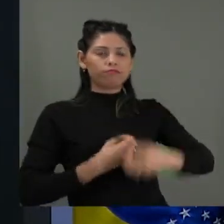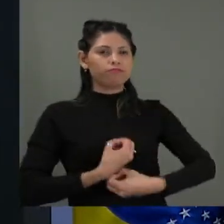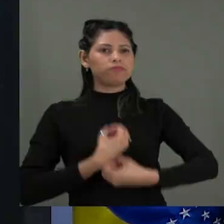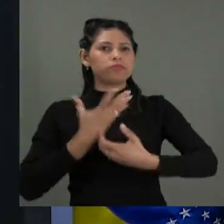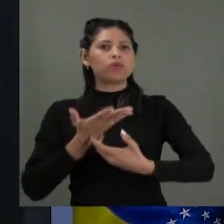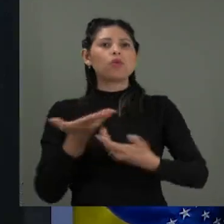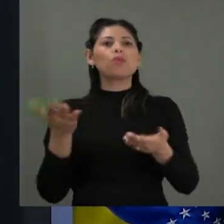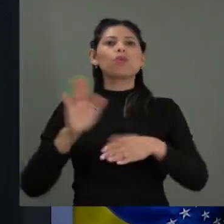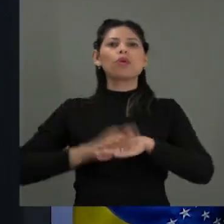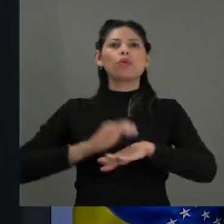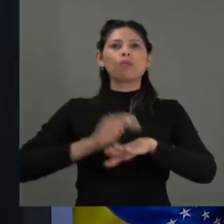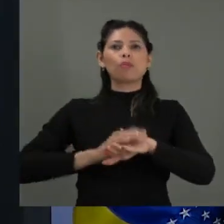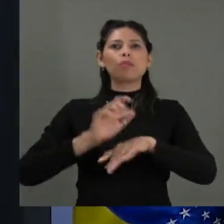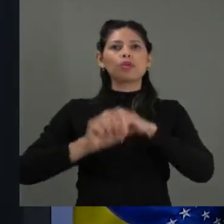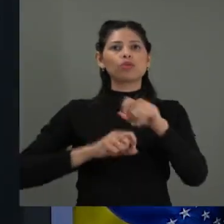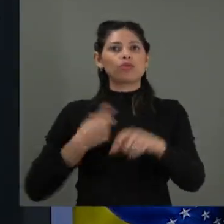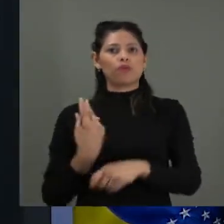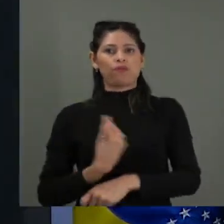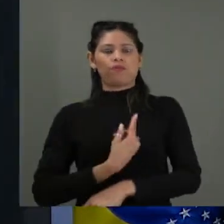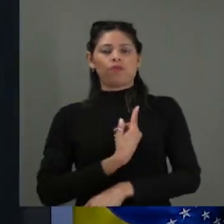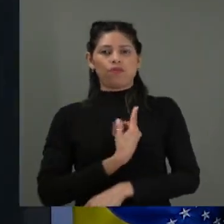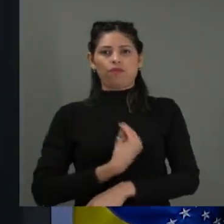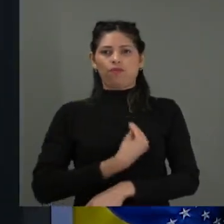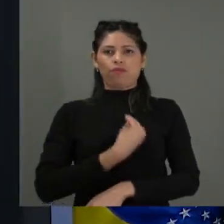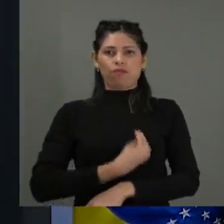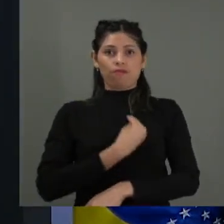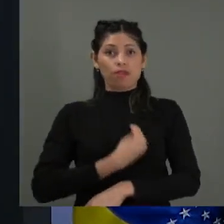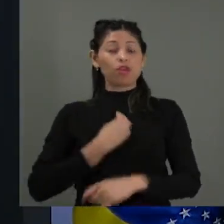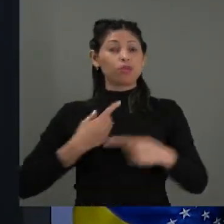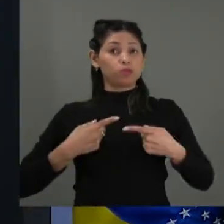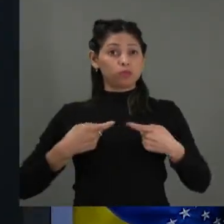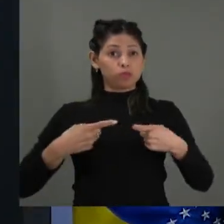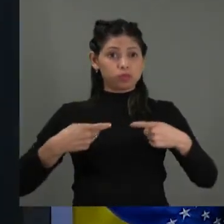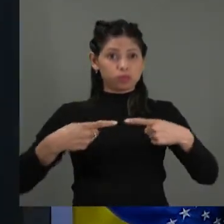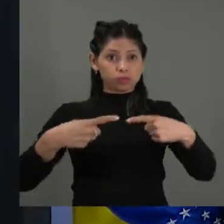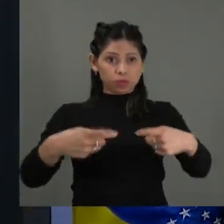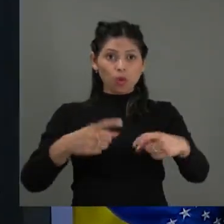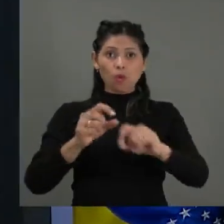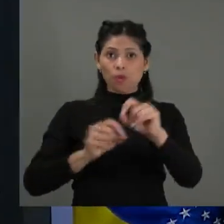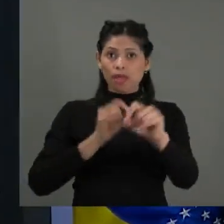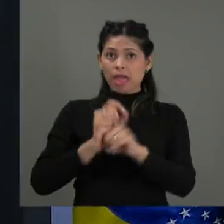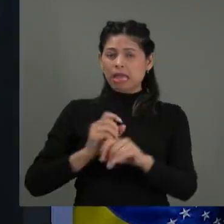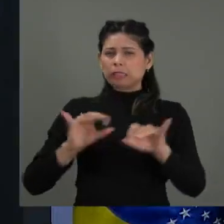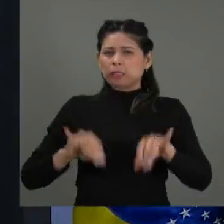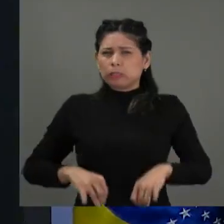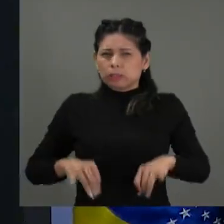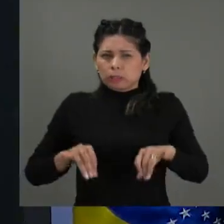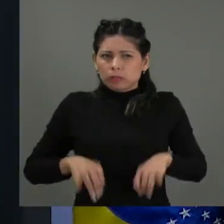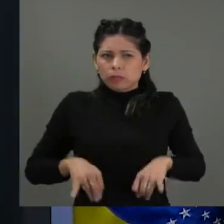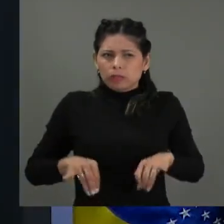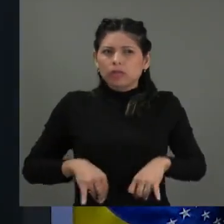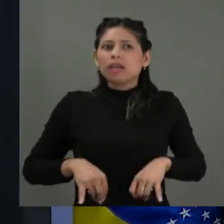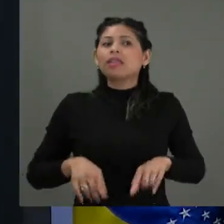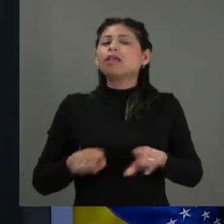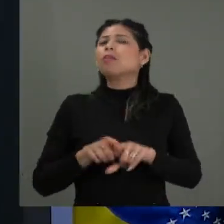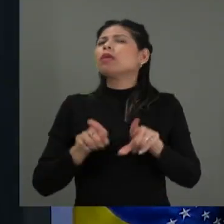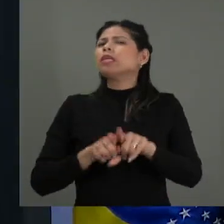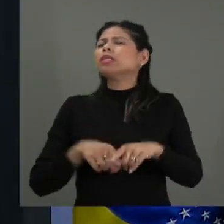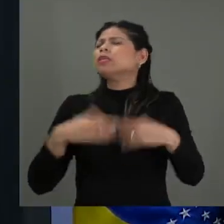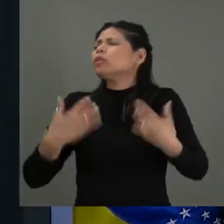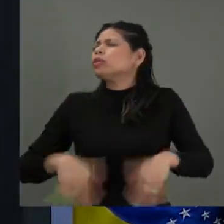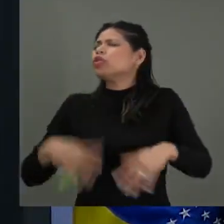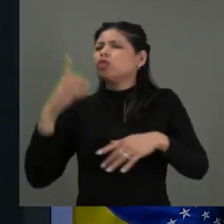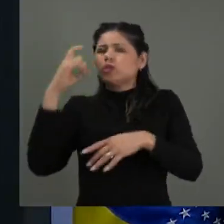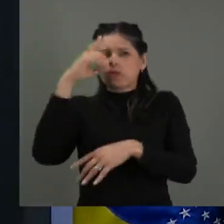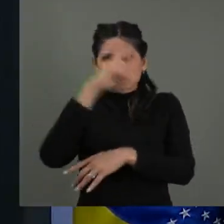no momento que a gente vive uma guerra sem precedentes, com muito sofrimento, com muita dor, tanto dos israelenses